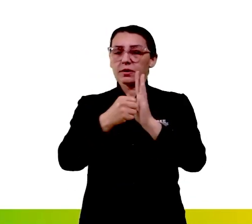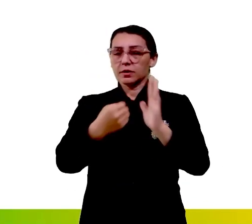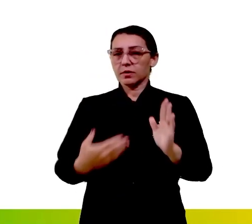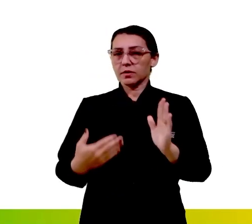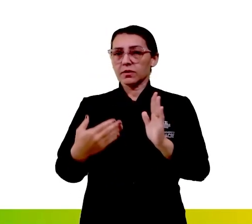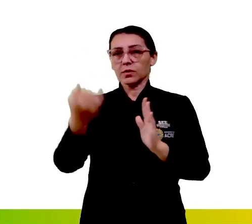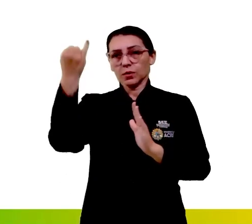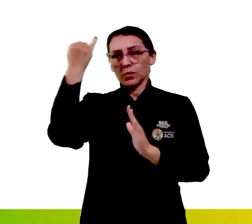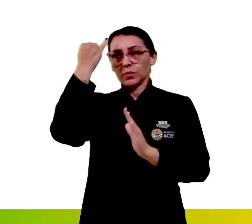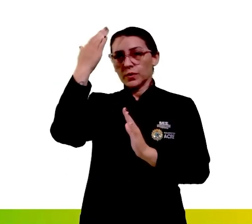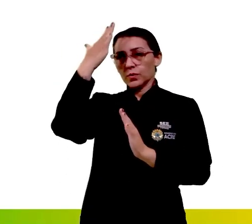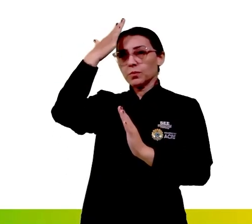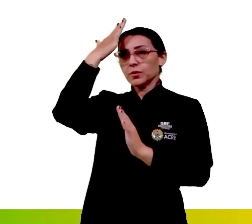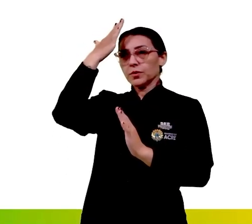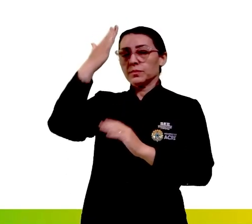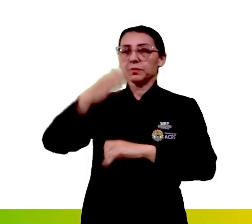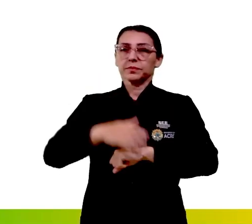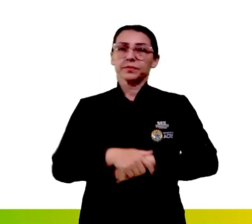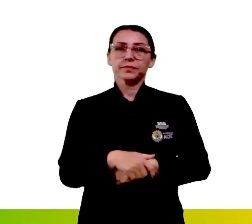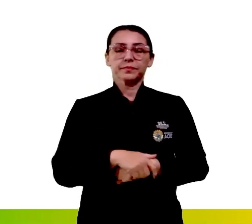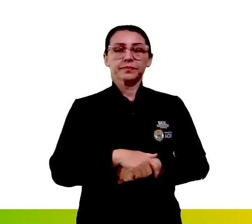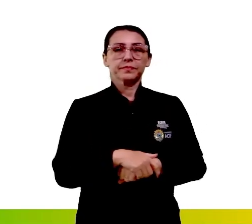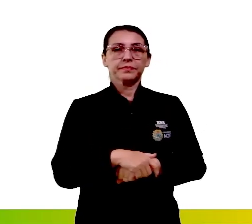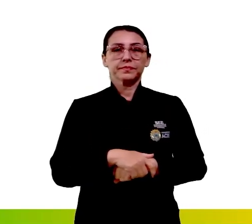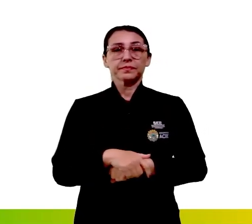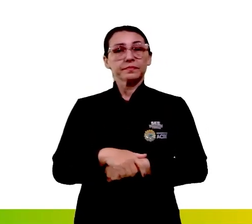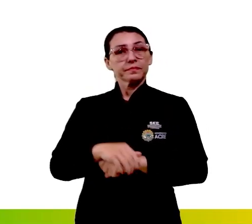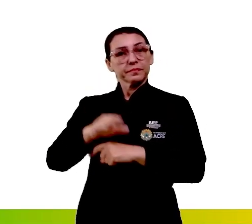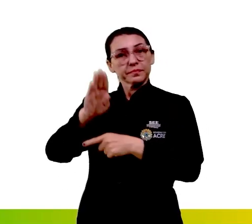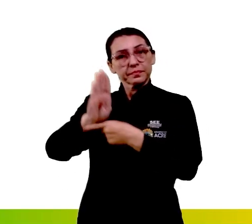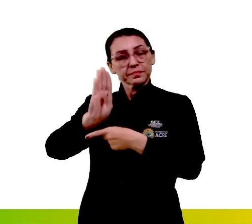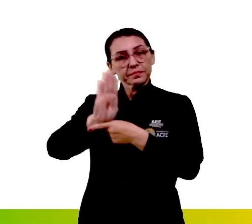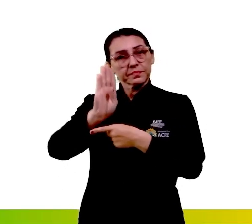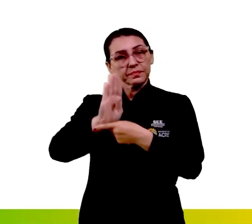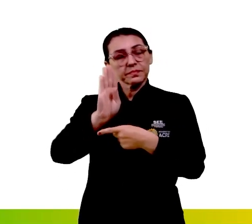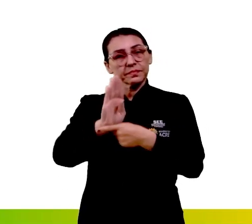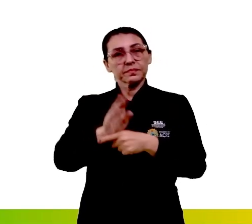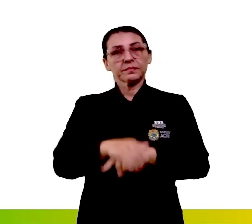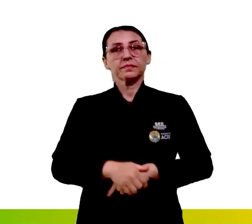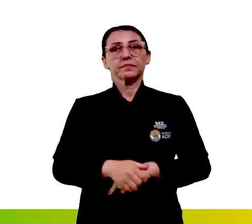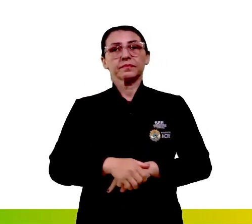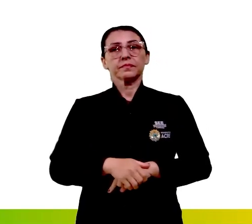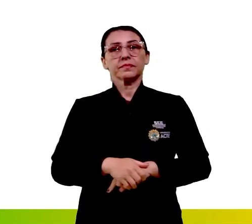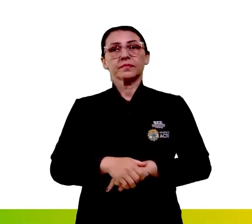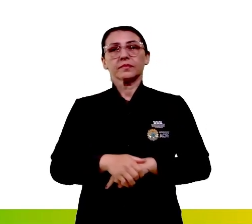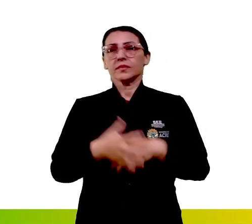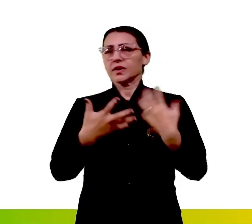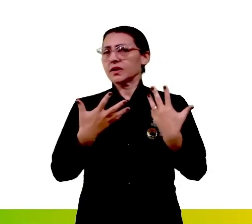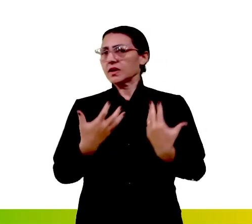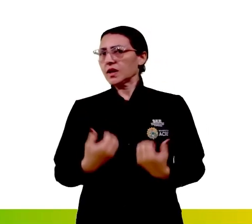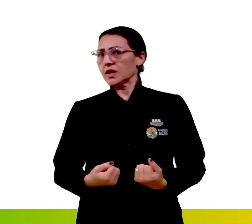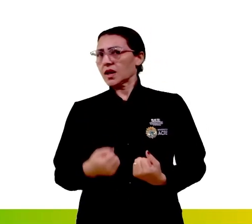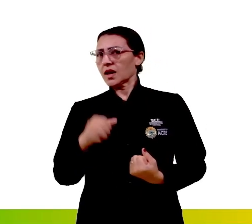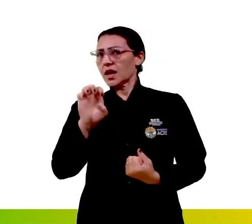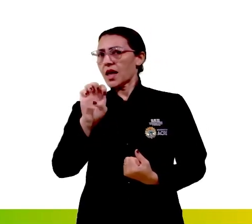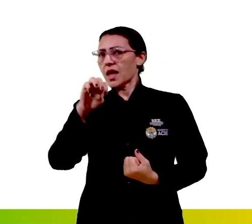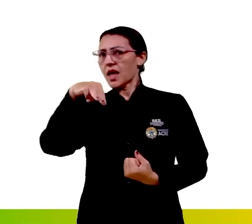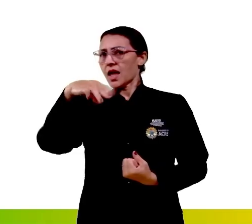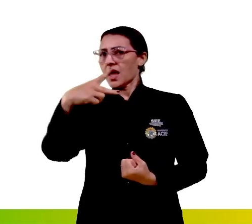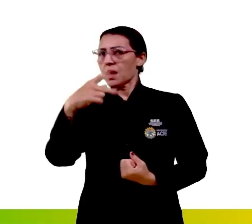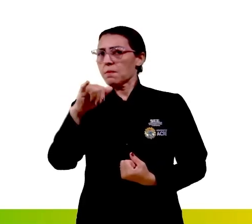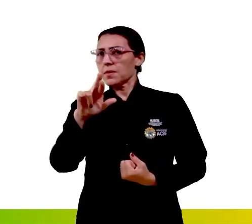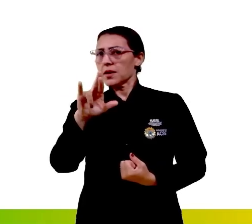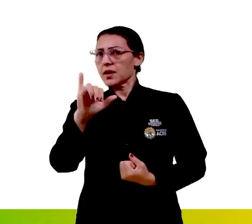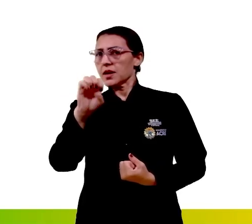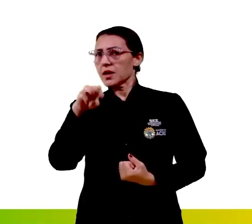do Iluminismo. Na letra B diz o seguinte, negação do empirismo. Imagina, o pensamento de